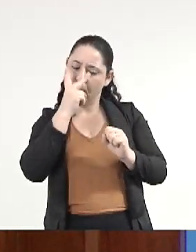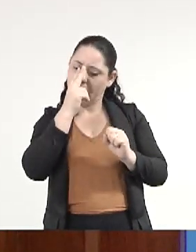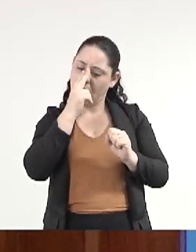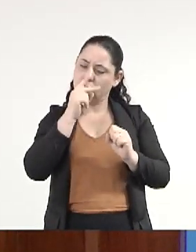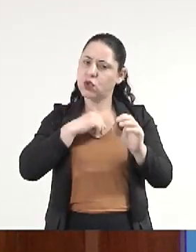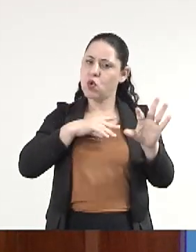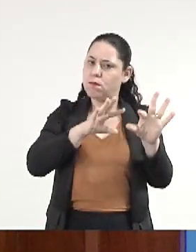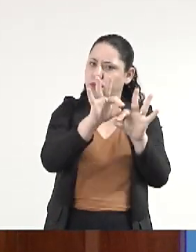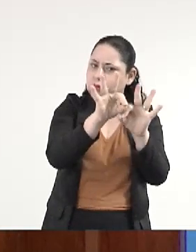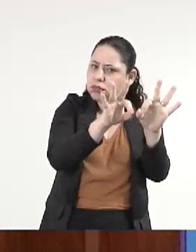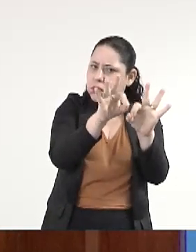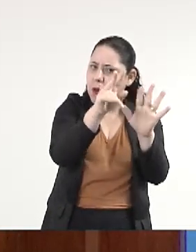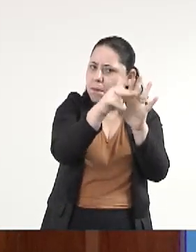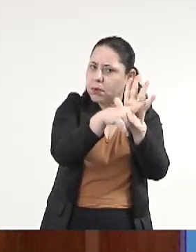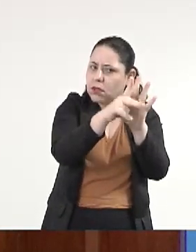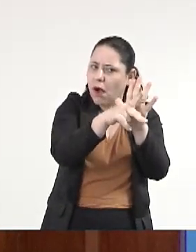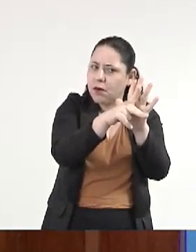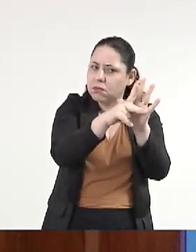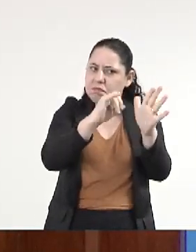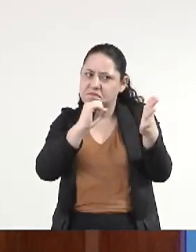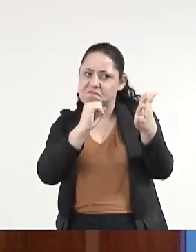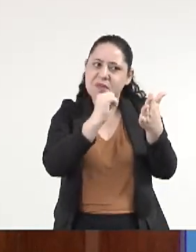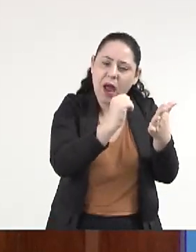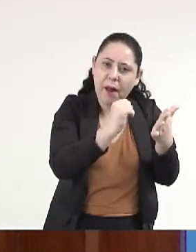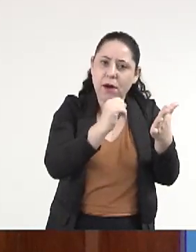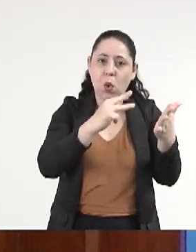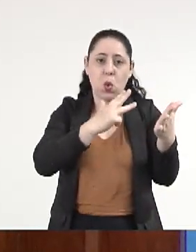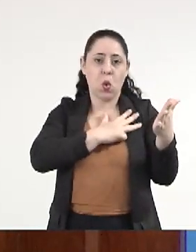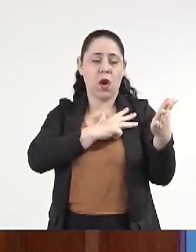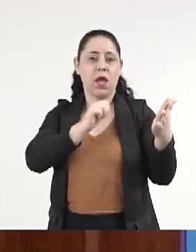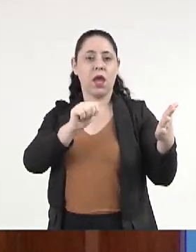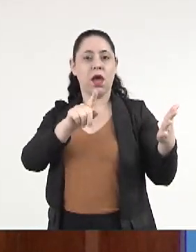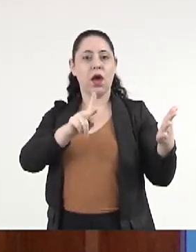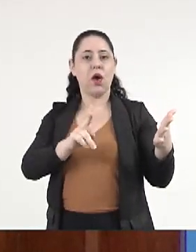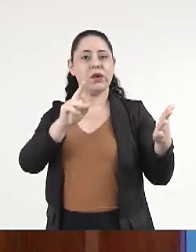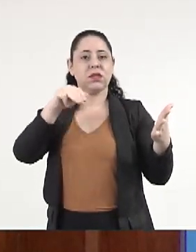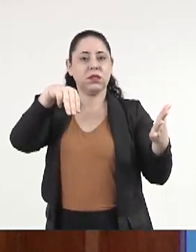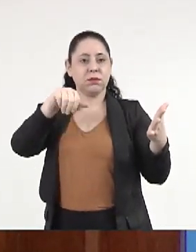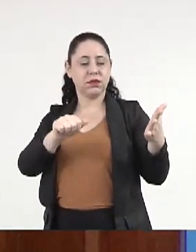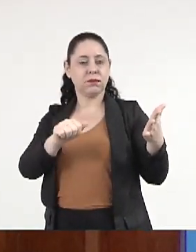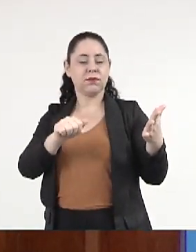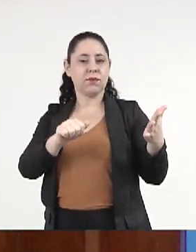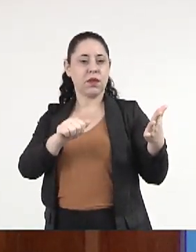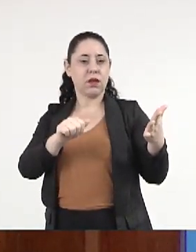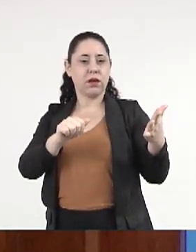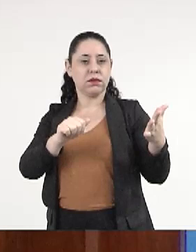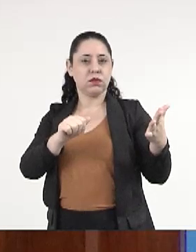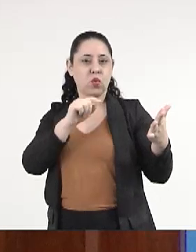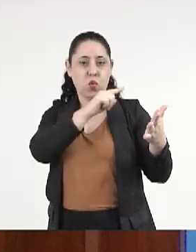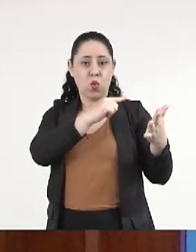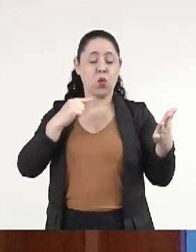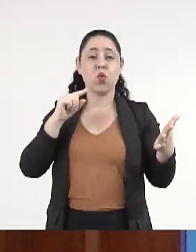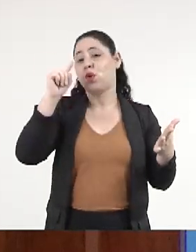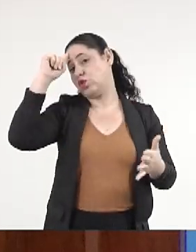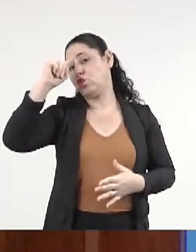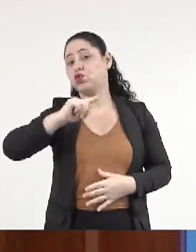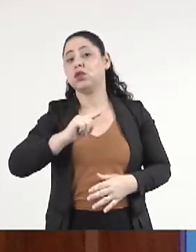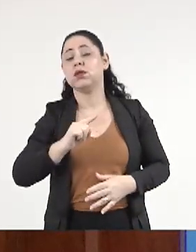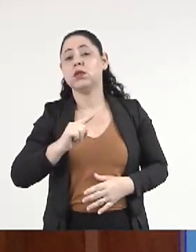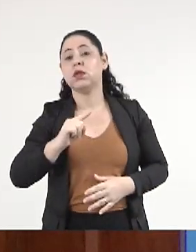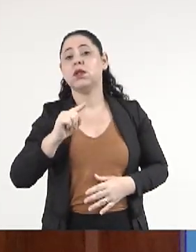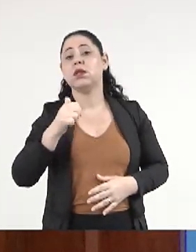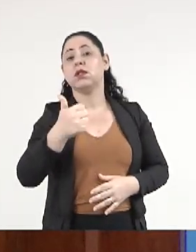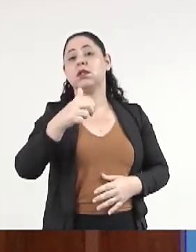Fernandes, elaborarem um plano de matar Alckmin e Lula. As execuções seriam ocorridas no